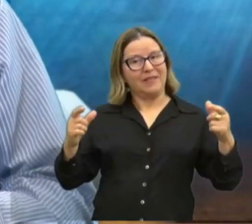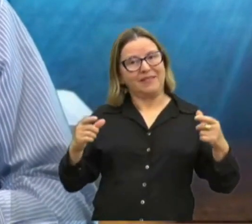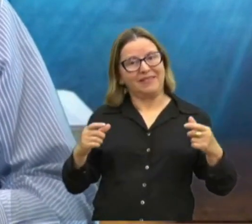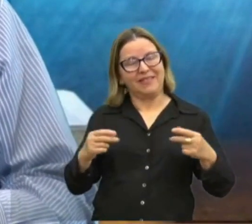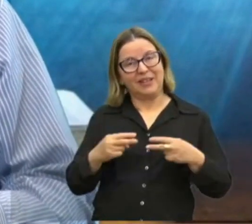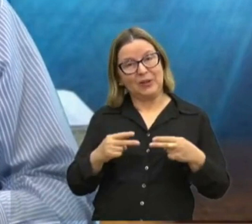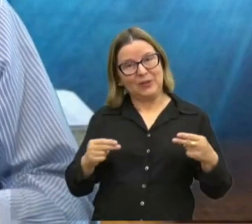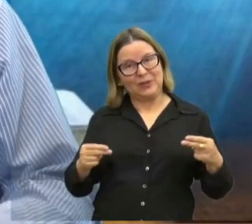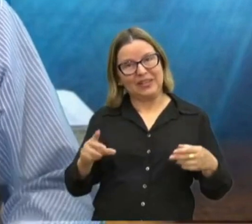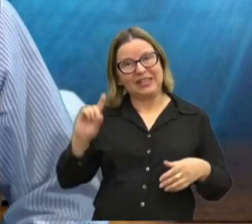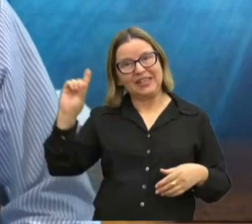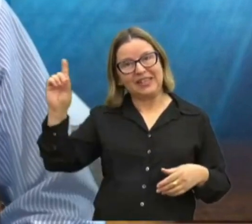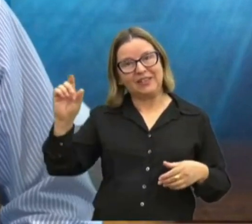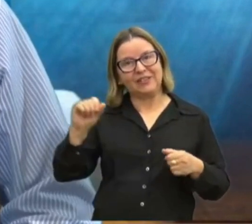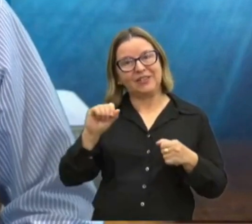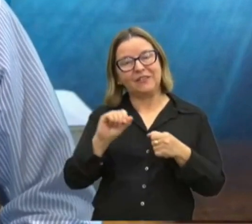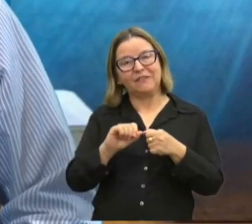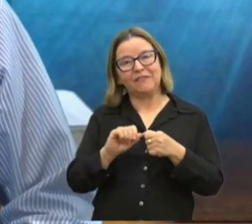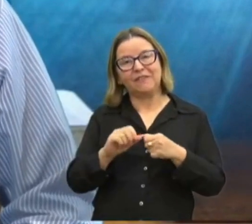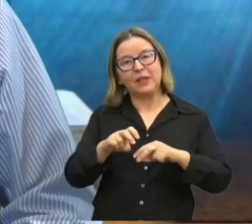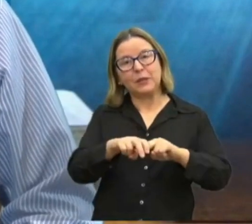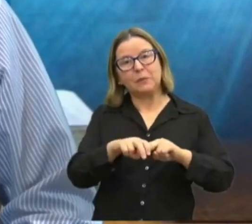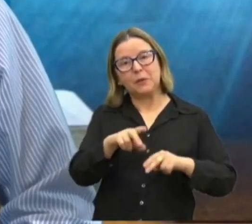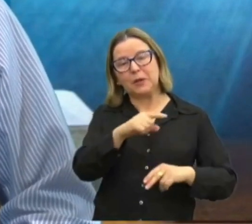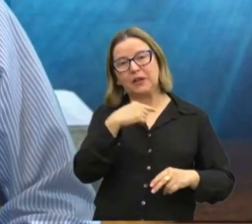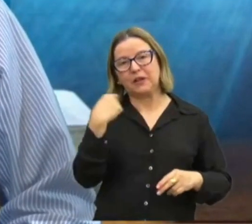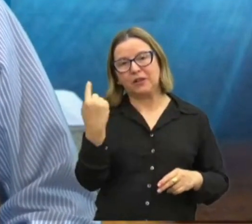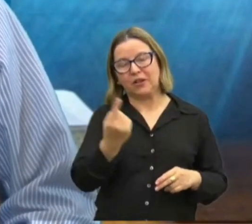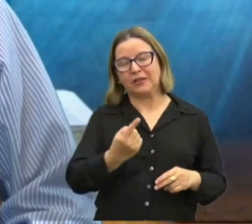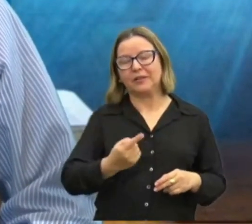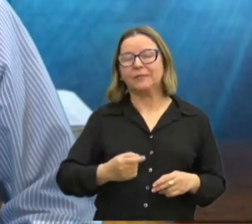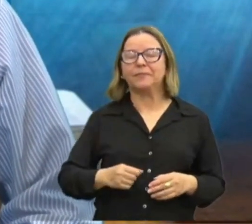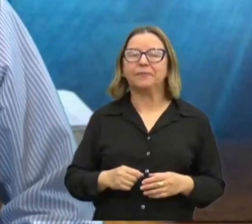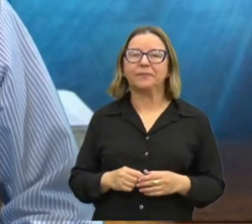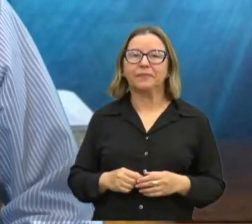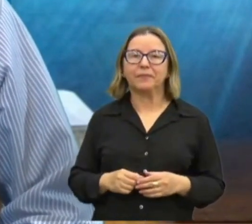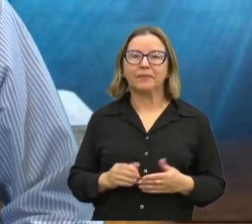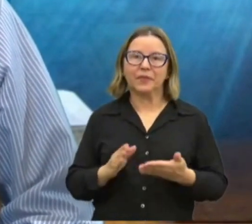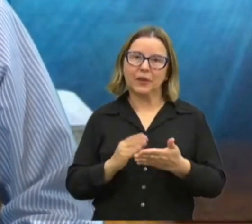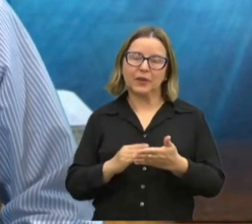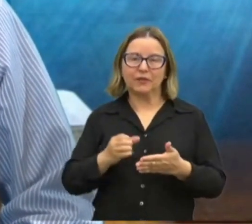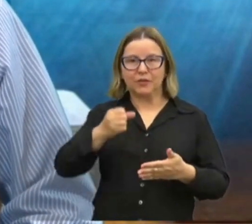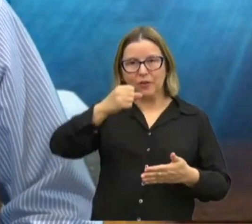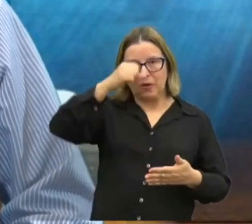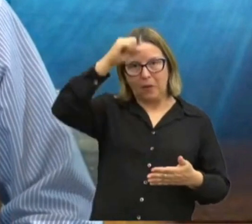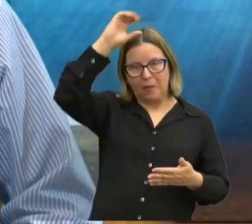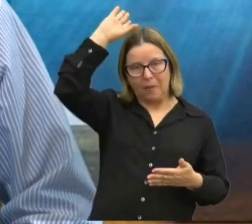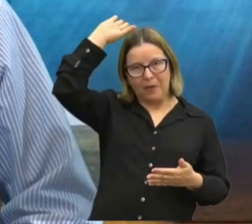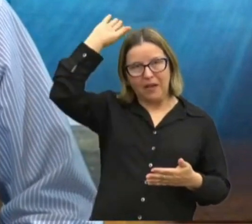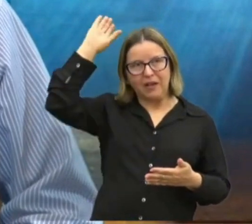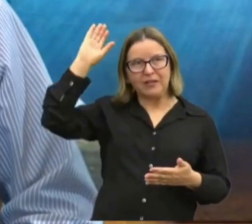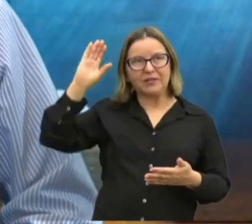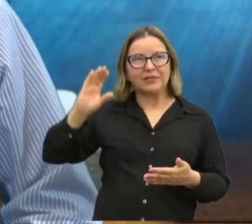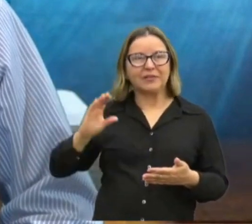isso lá em Romanos, capítulo 4, versículo 25. Você poderia ler, pastor? Sim,